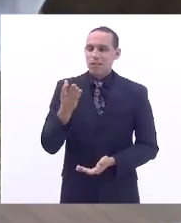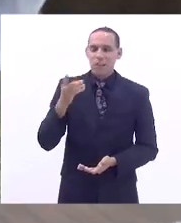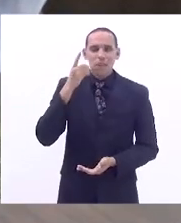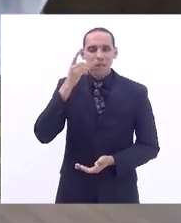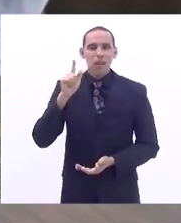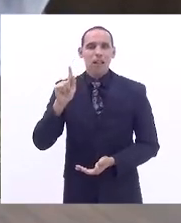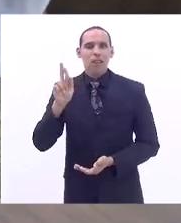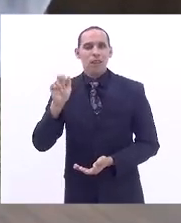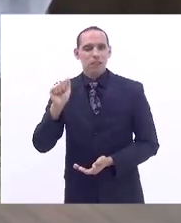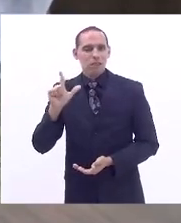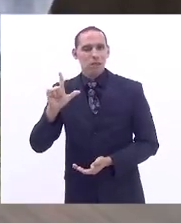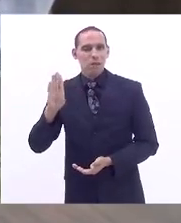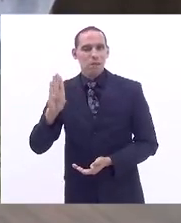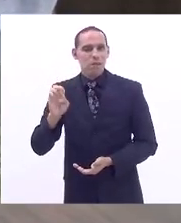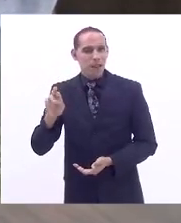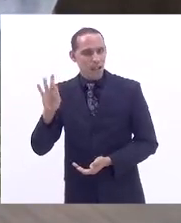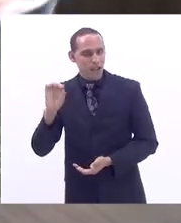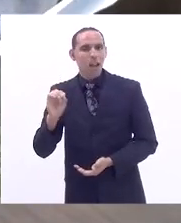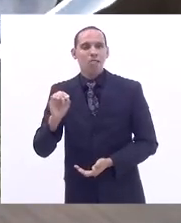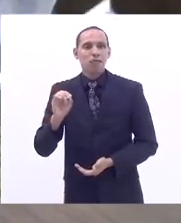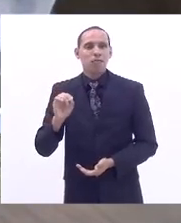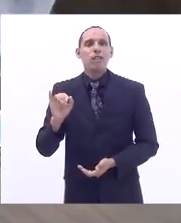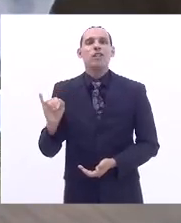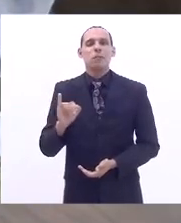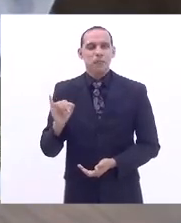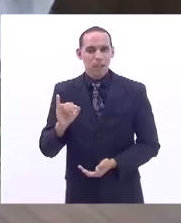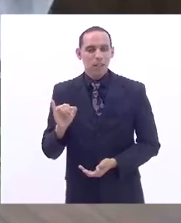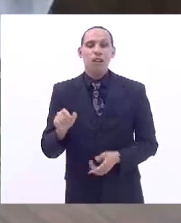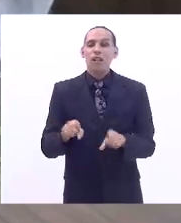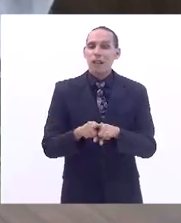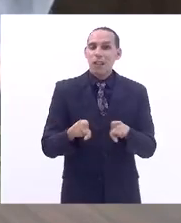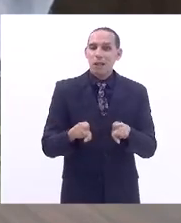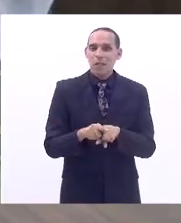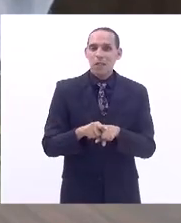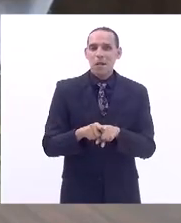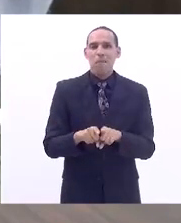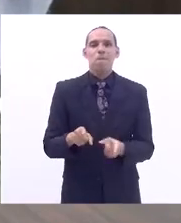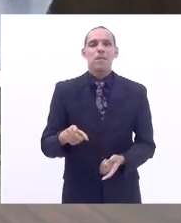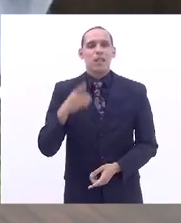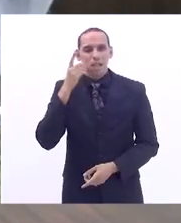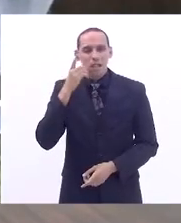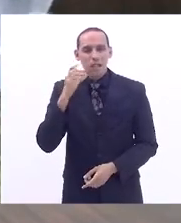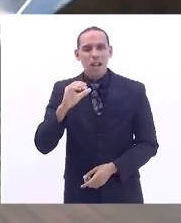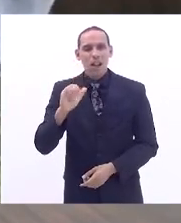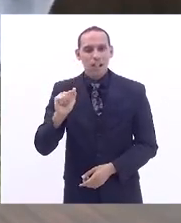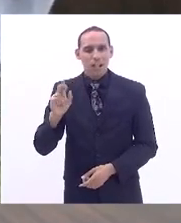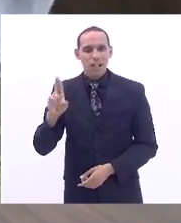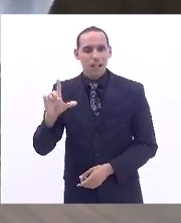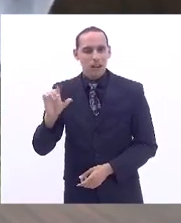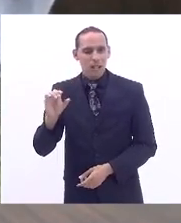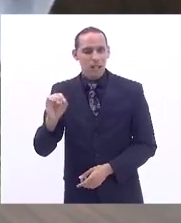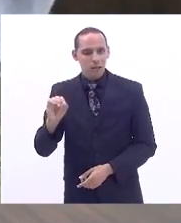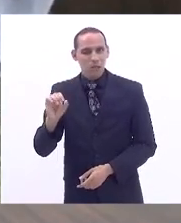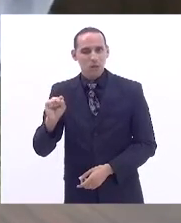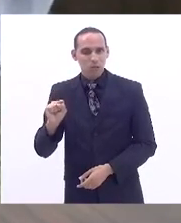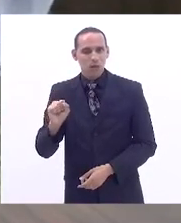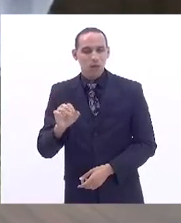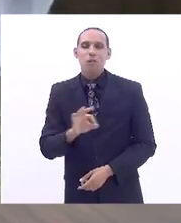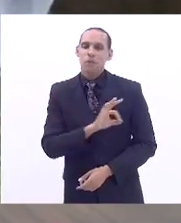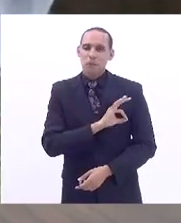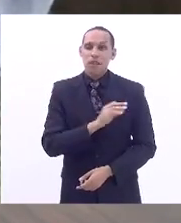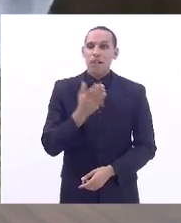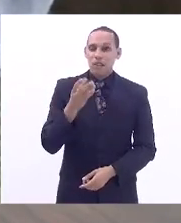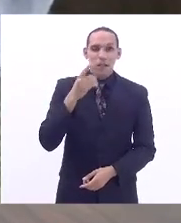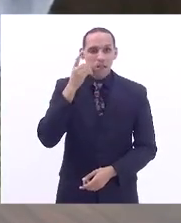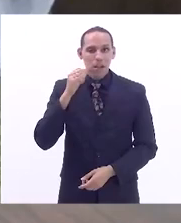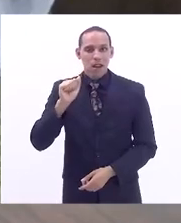que é que é inspetor deputado Carlos Augusto não está conosco aqui hoje delegado de polícia e um deputado Rodrigo